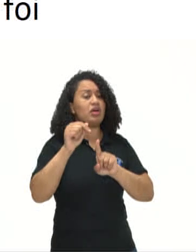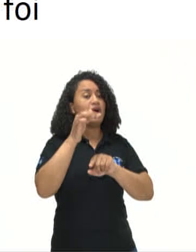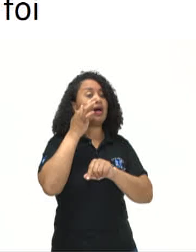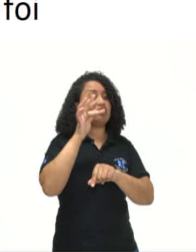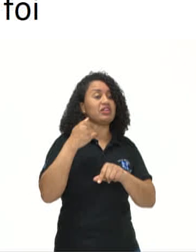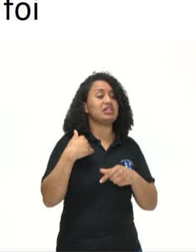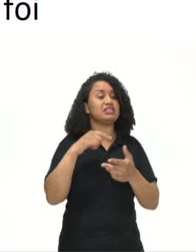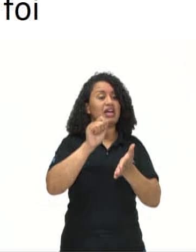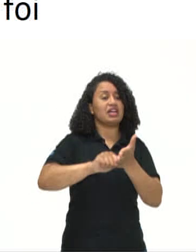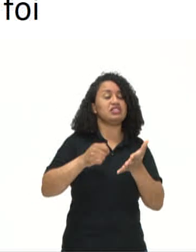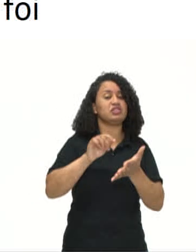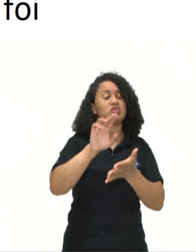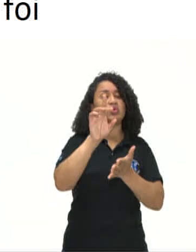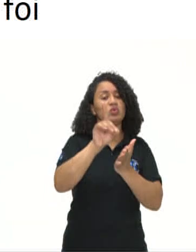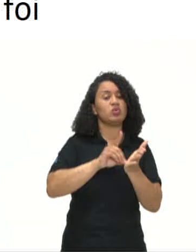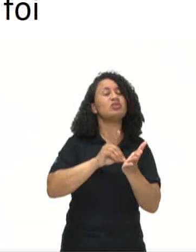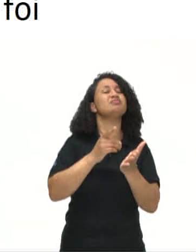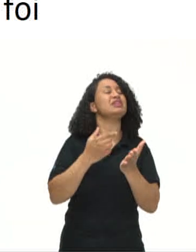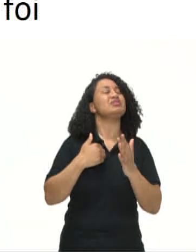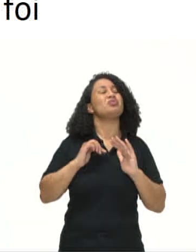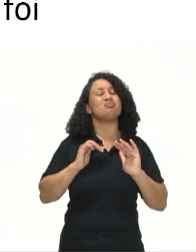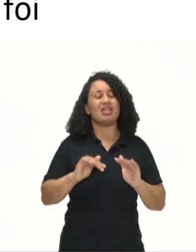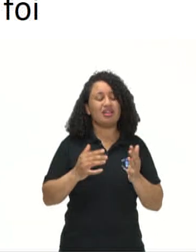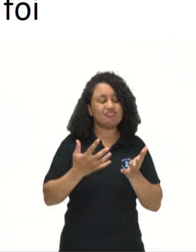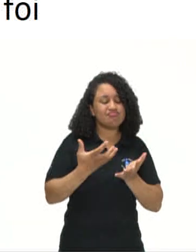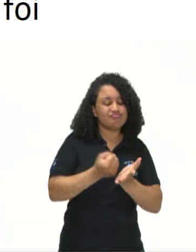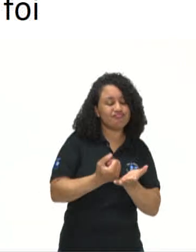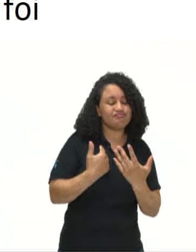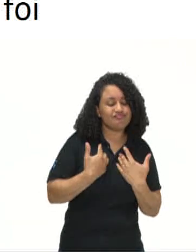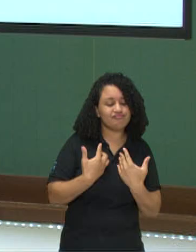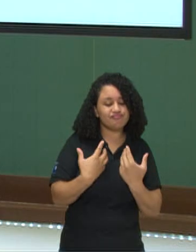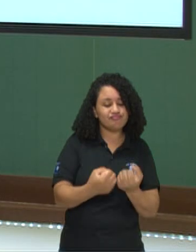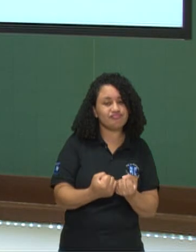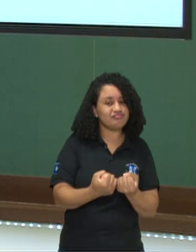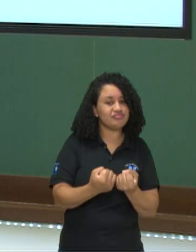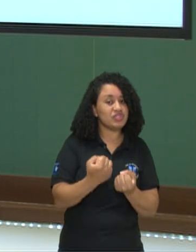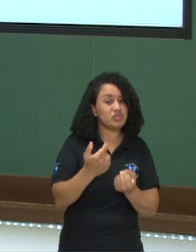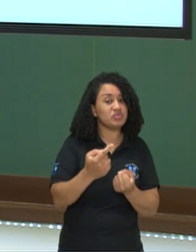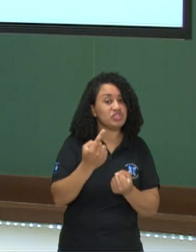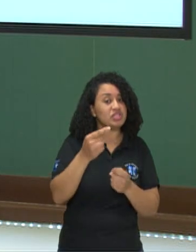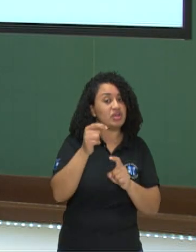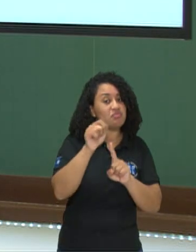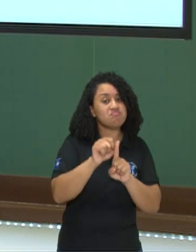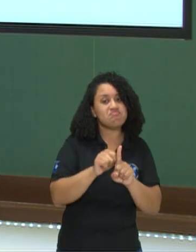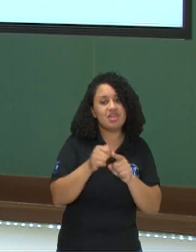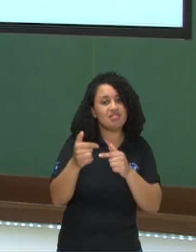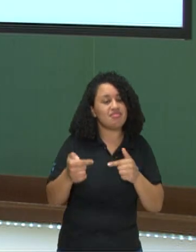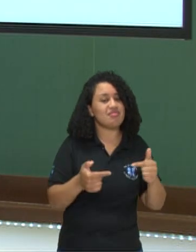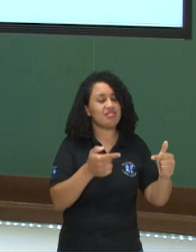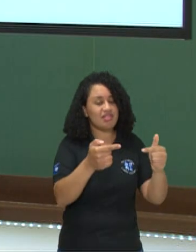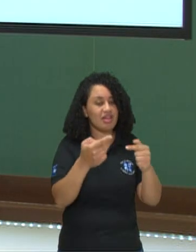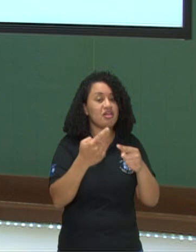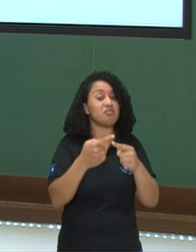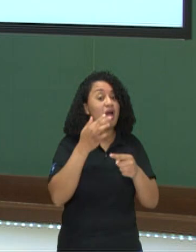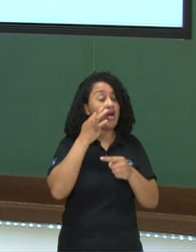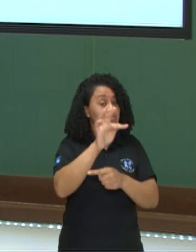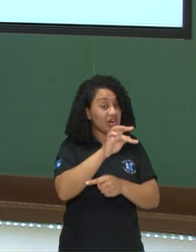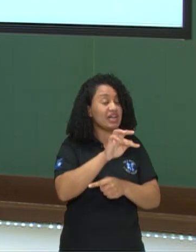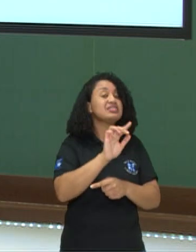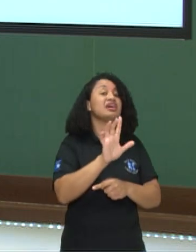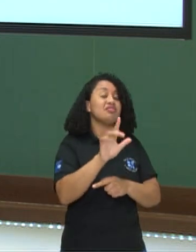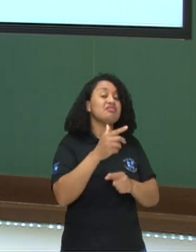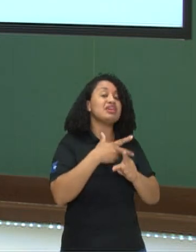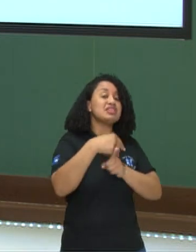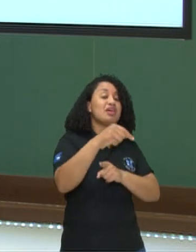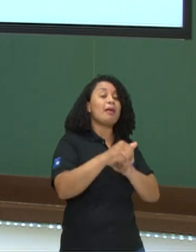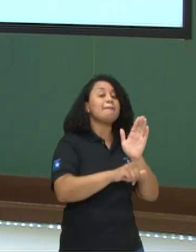uma rendição humilhante para a Alemanha. Nenhum mês de guerras, a França, que havia vencido a Primeira Guerra Mundial,